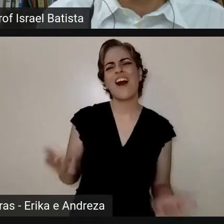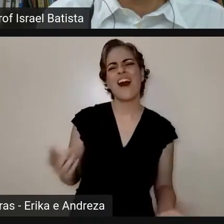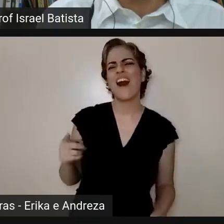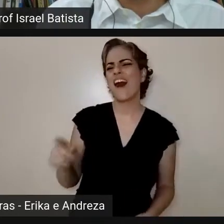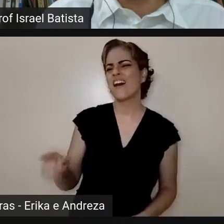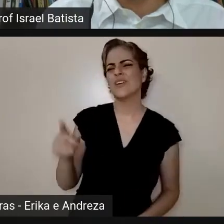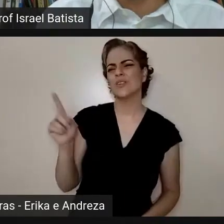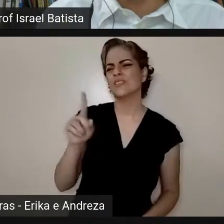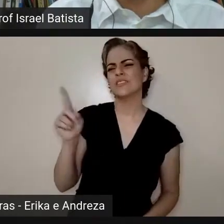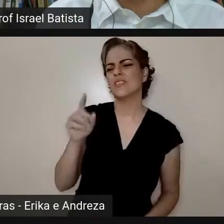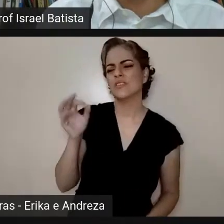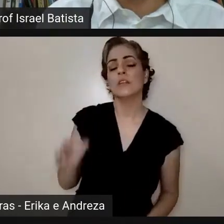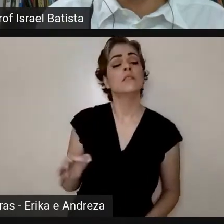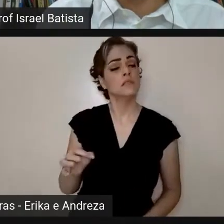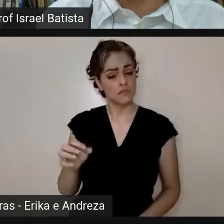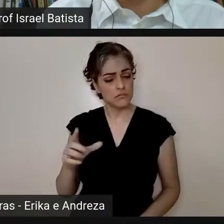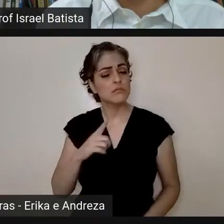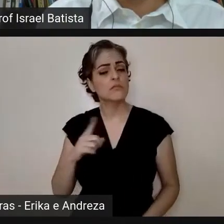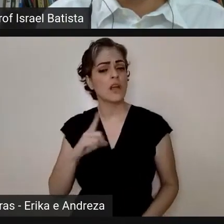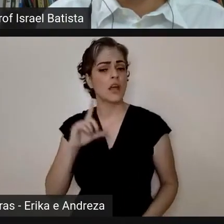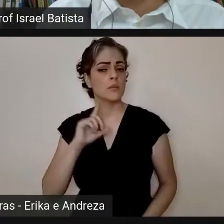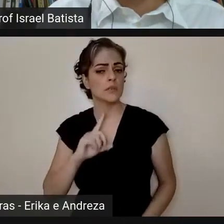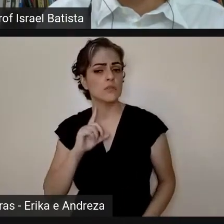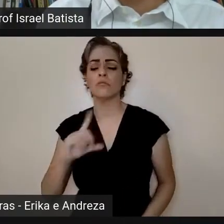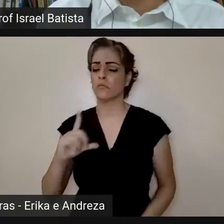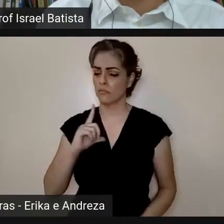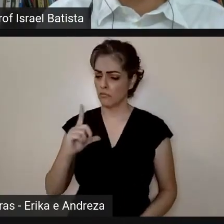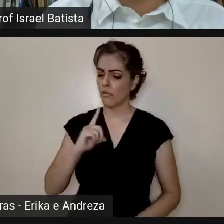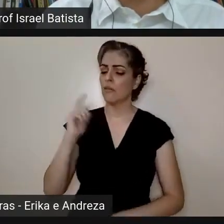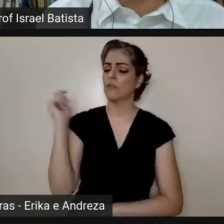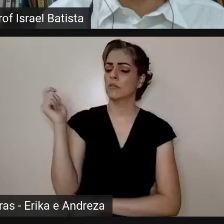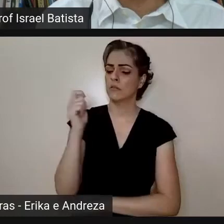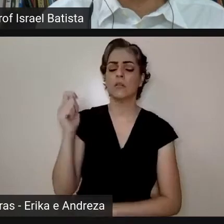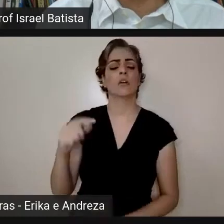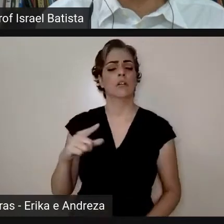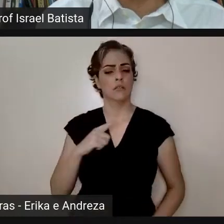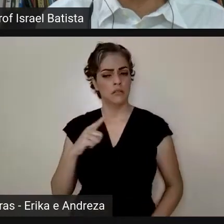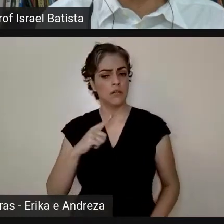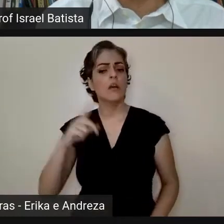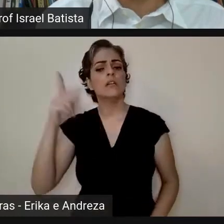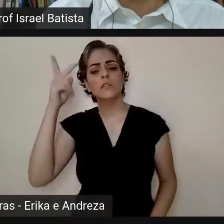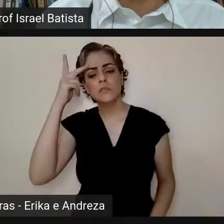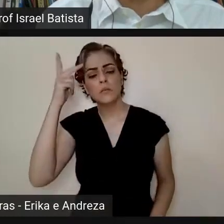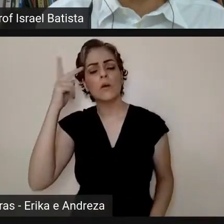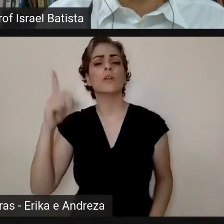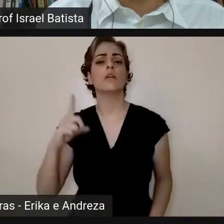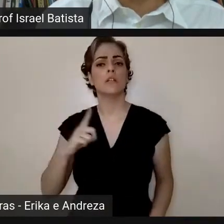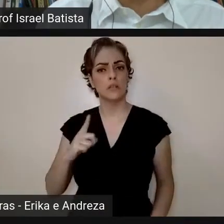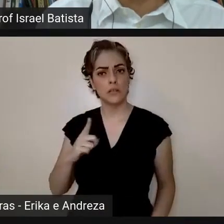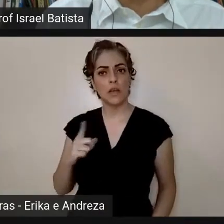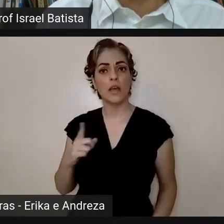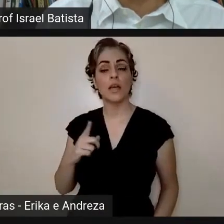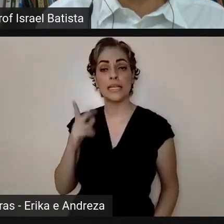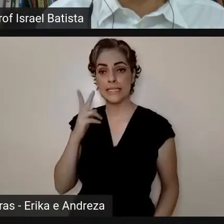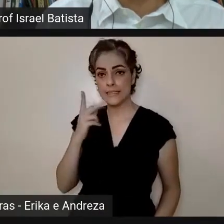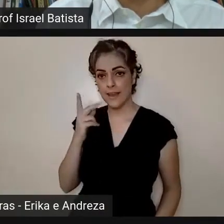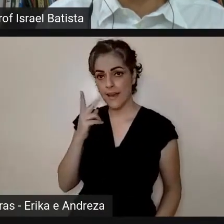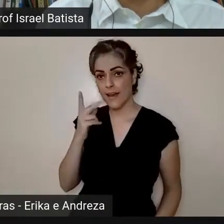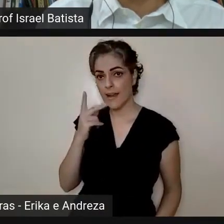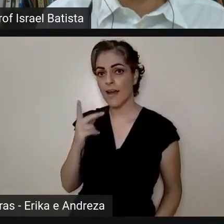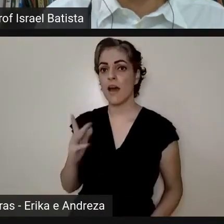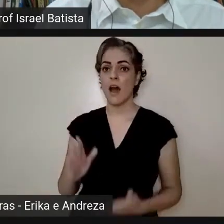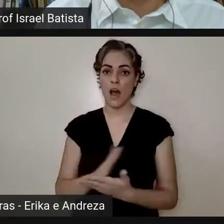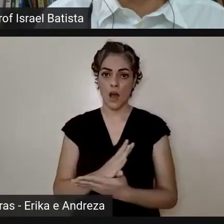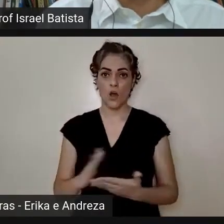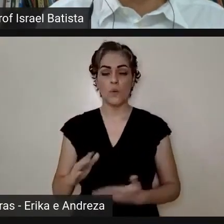no governo de Minas, funciona no governo do Rio Grande do Sul, funciona no governo de São Paulo, funciona no governo de Ceará para determinadas vagas,